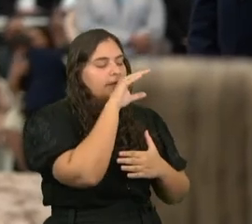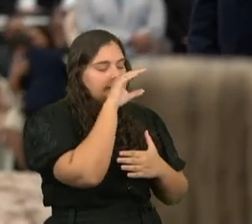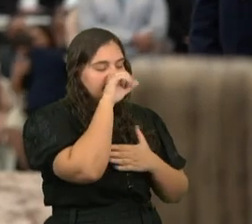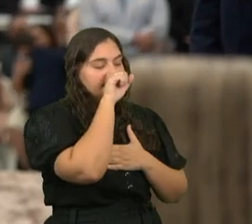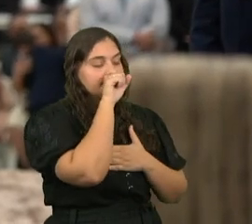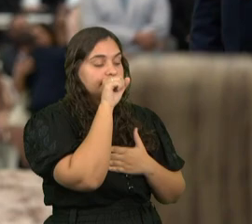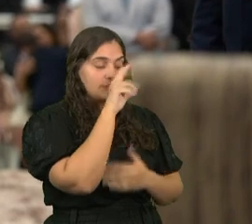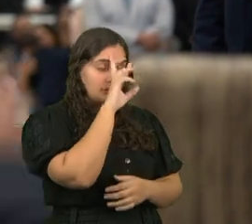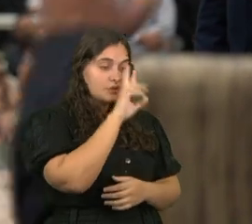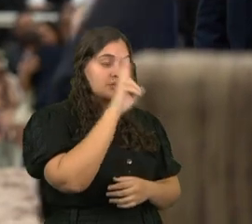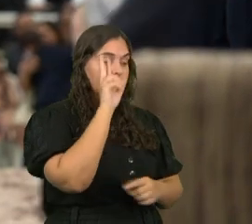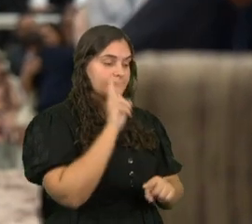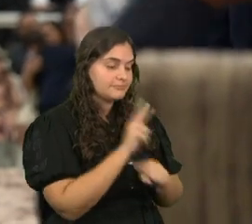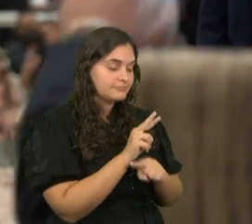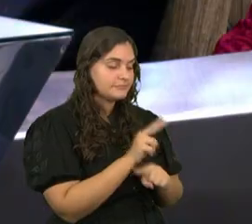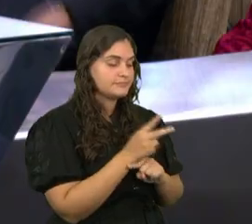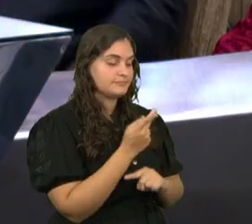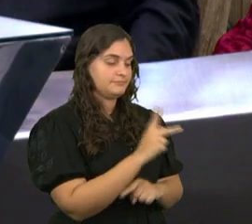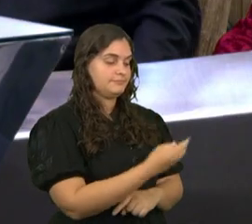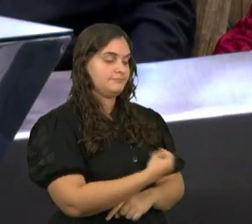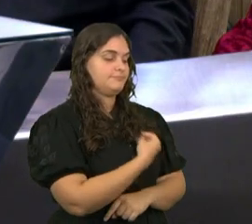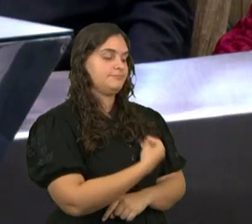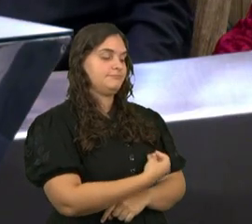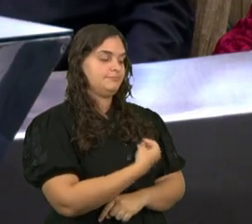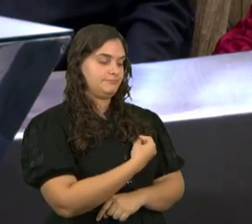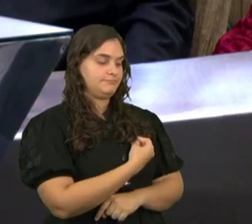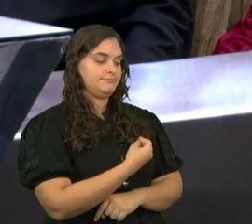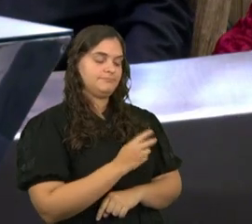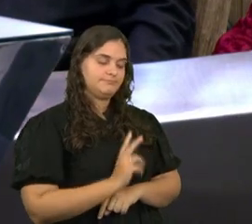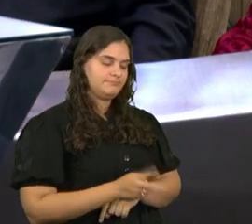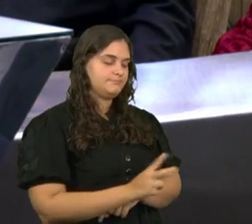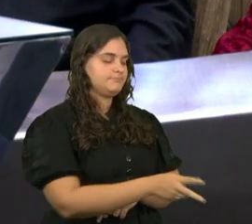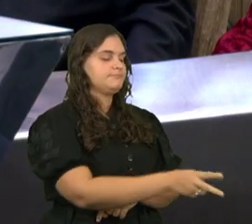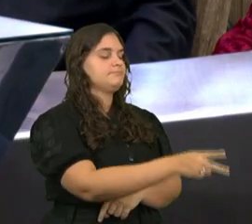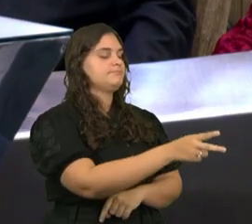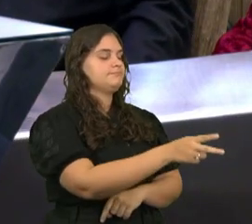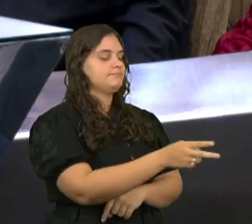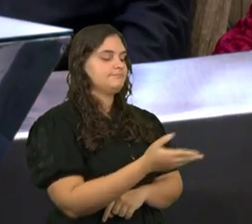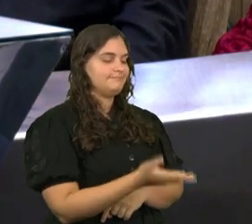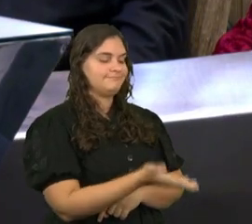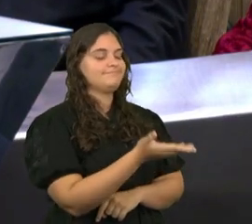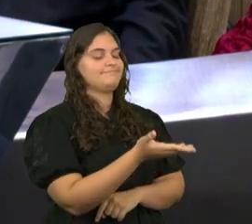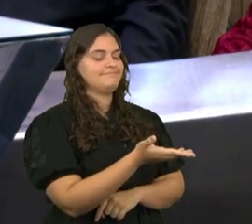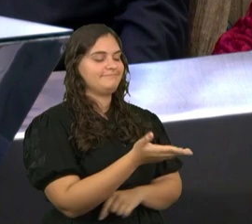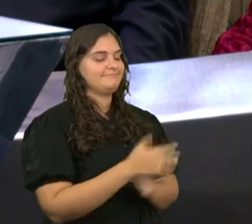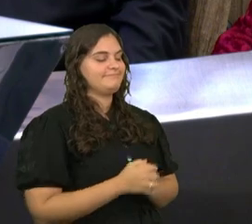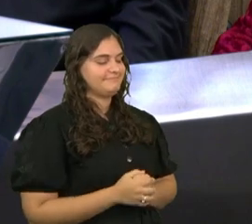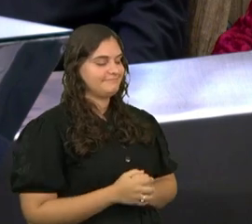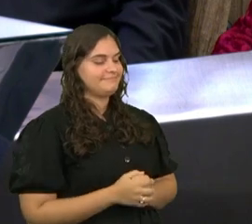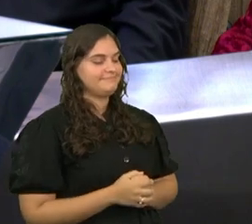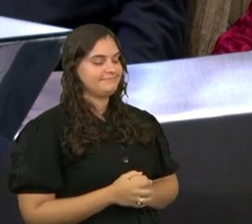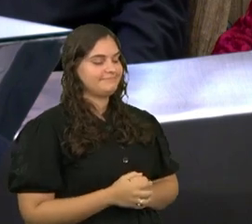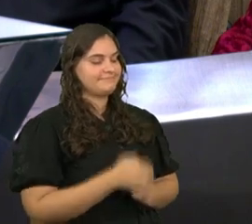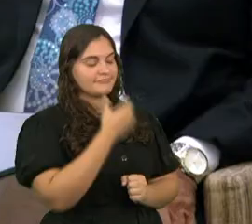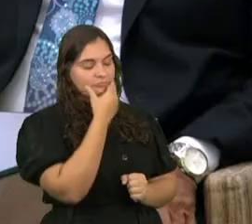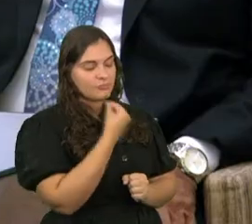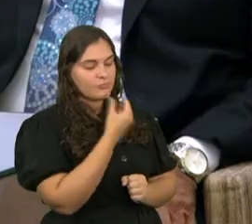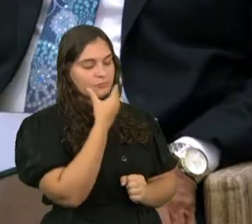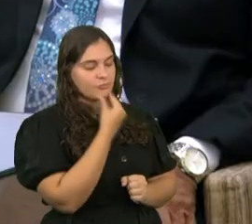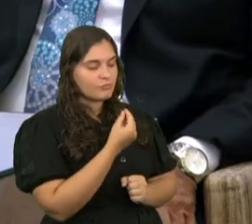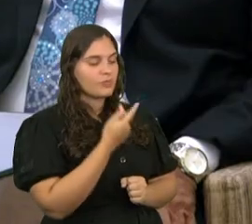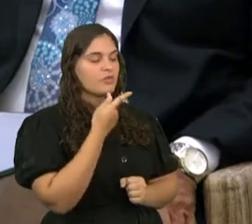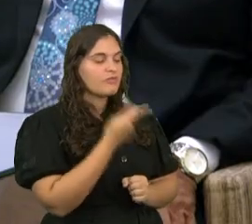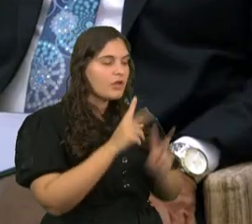lhe guardar e o Senhor possa continuar sendo assim. Este homem não só que fala da